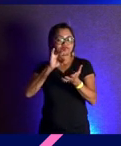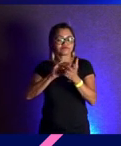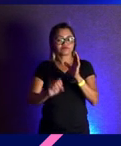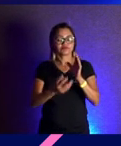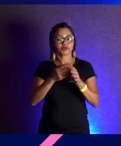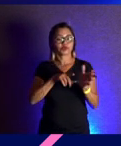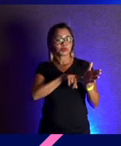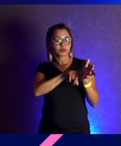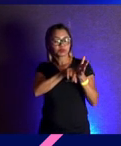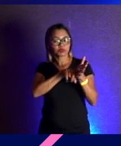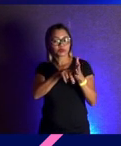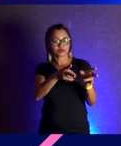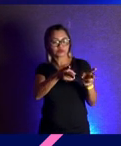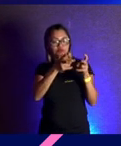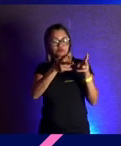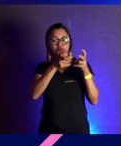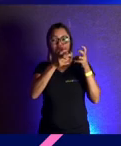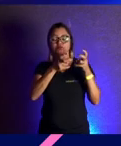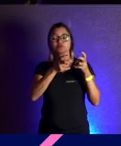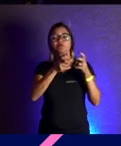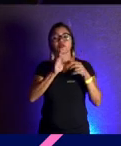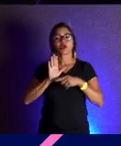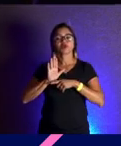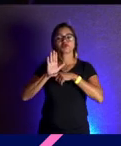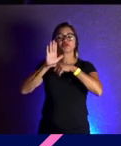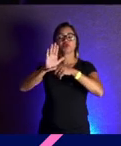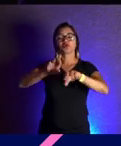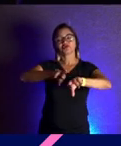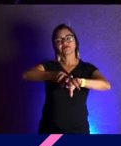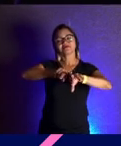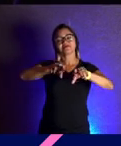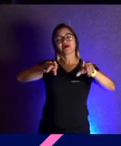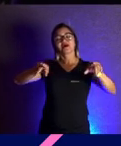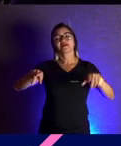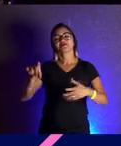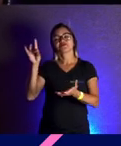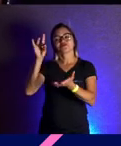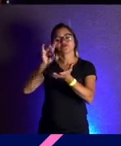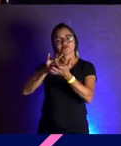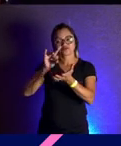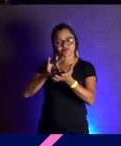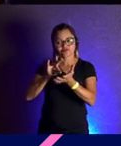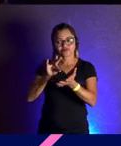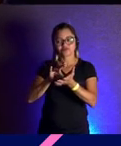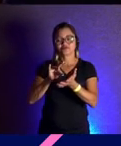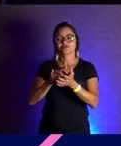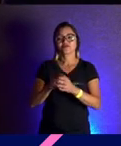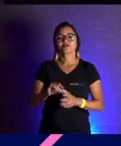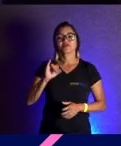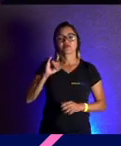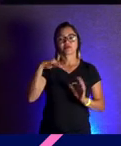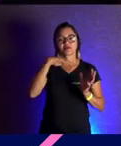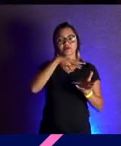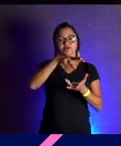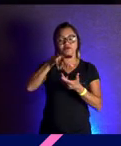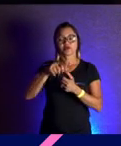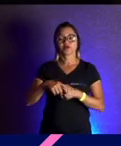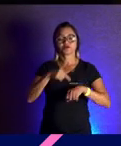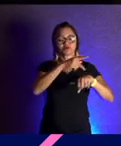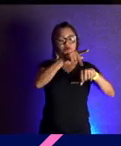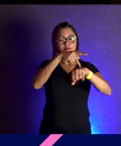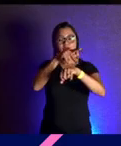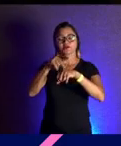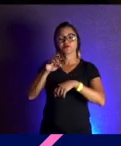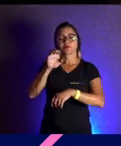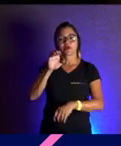suas investigações, o Patrick já contribuiu com diversas condições abordadas e problemas internacionais em países como